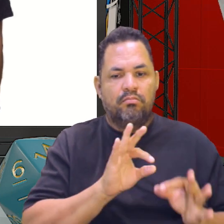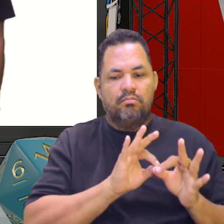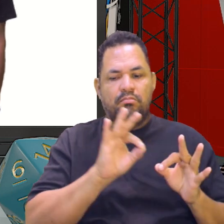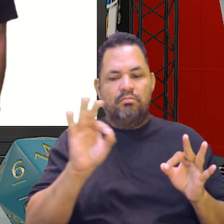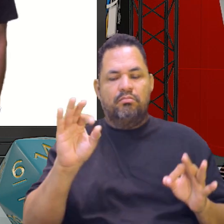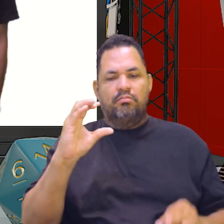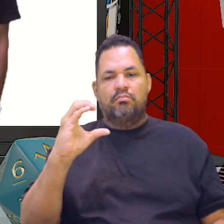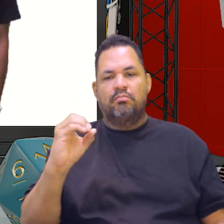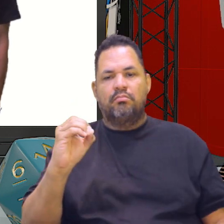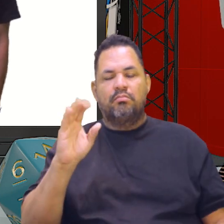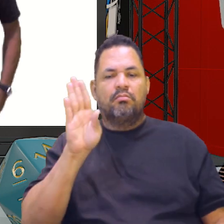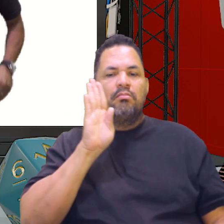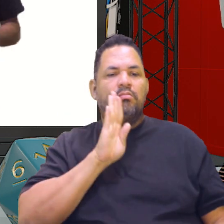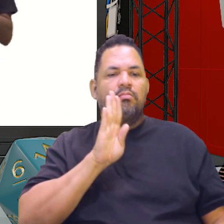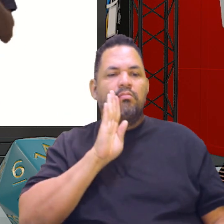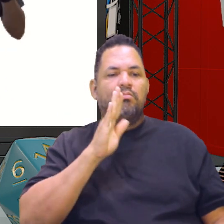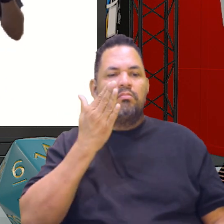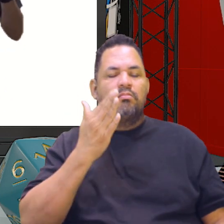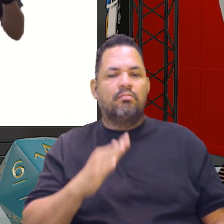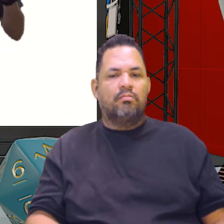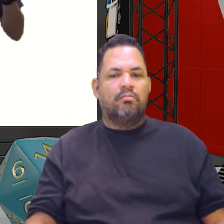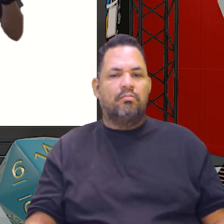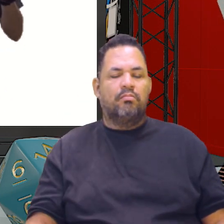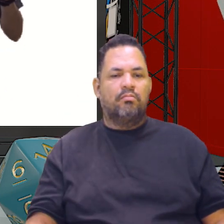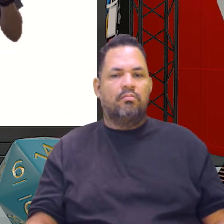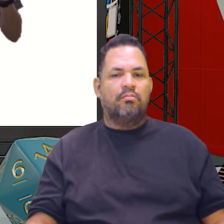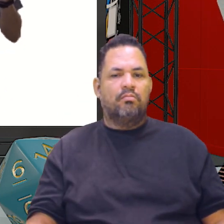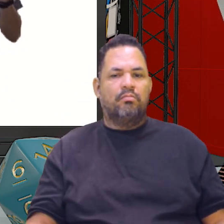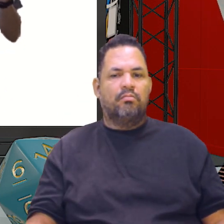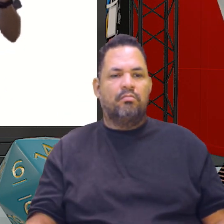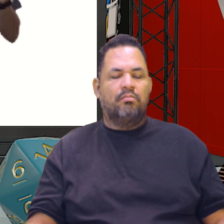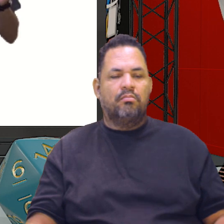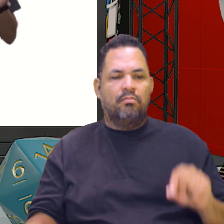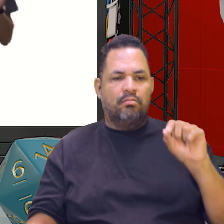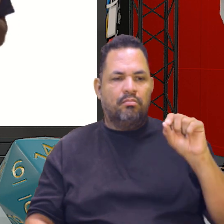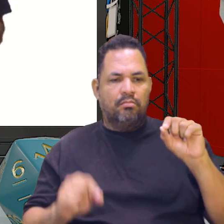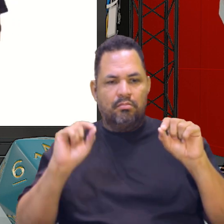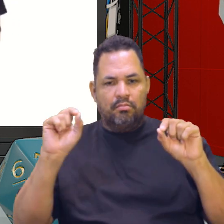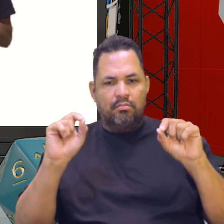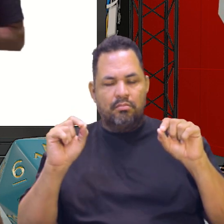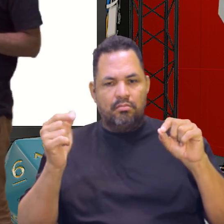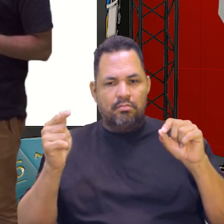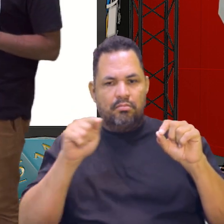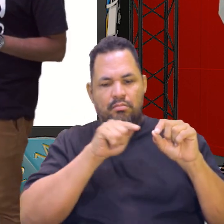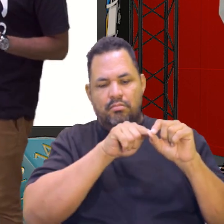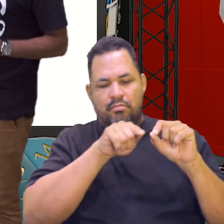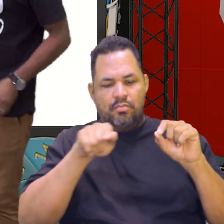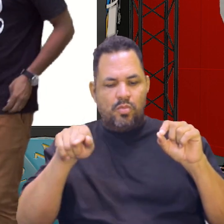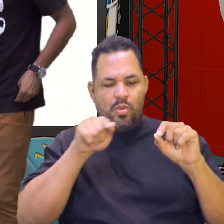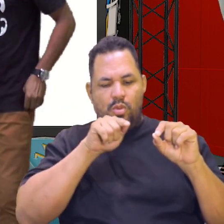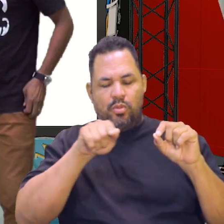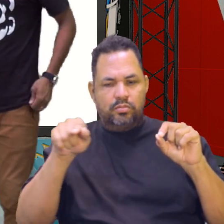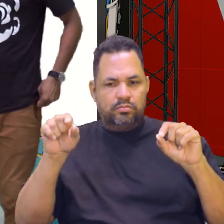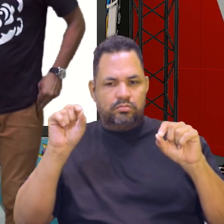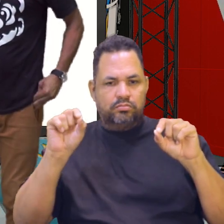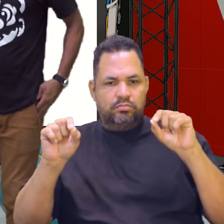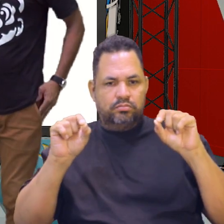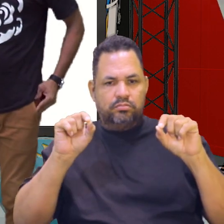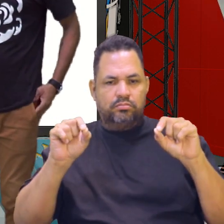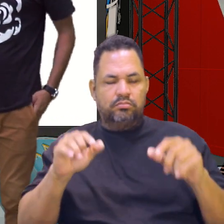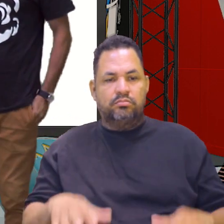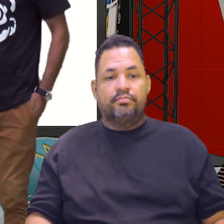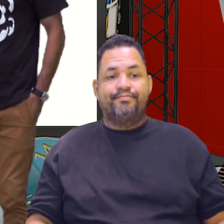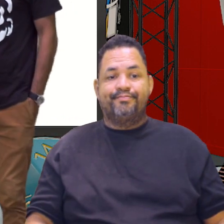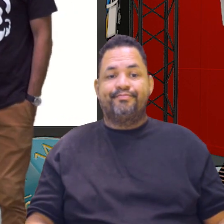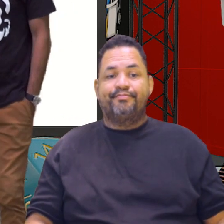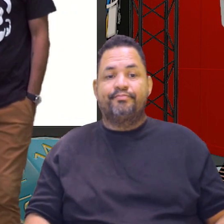zero, legal, né? Distância zero entre o ponto e a reta. Não, mas se a distância zero, o ponto pertence à reta, O ponto está na reta. Verdade, Já né? tá